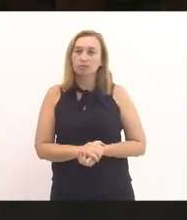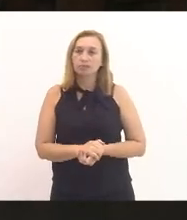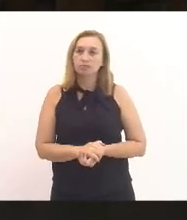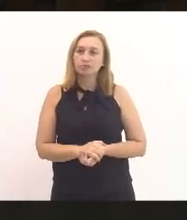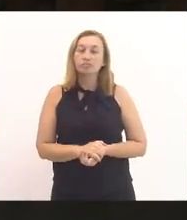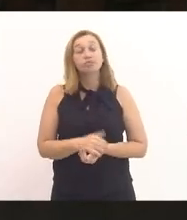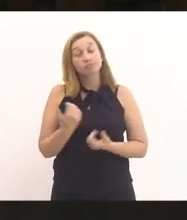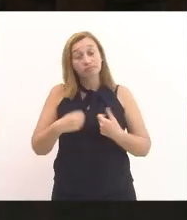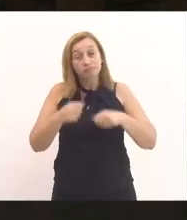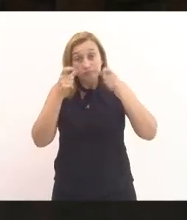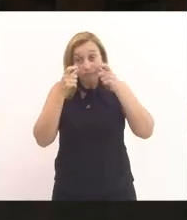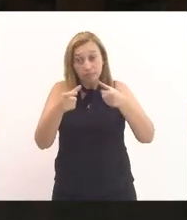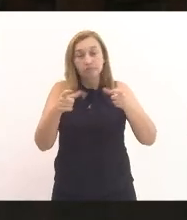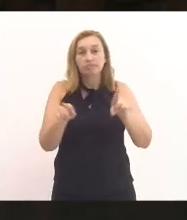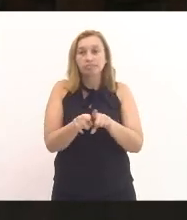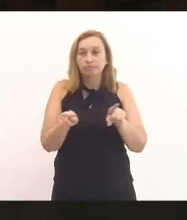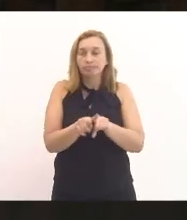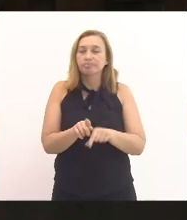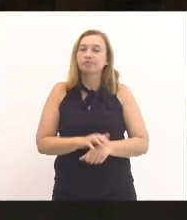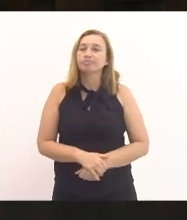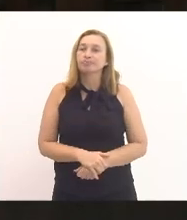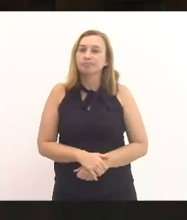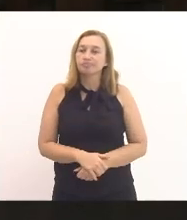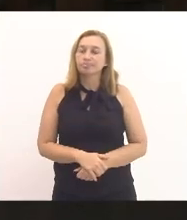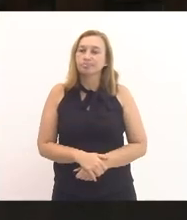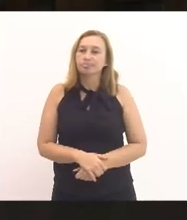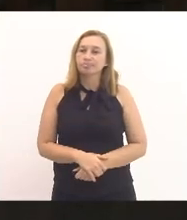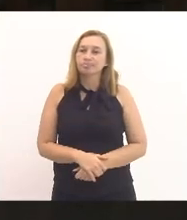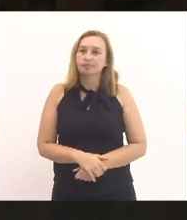o tanto que você ficar atento também